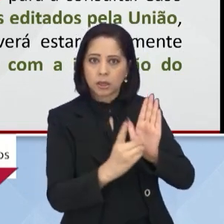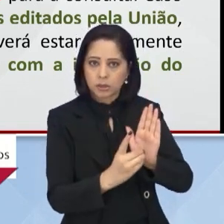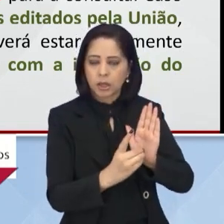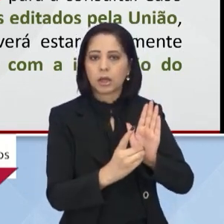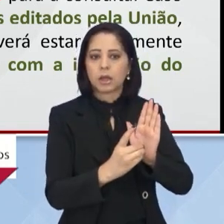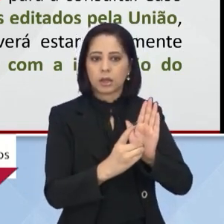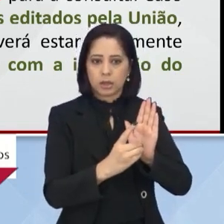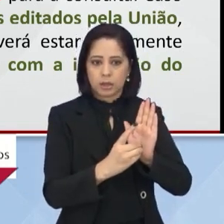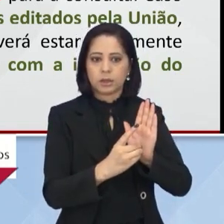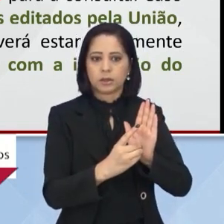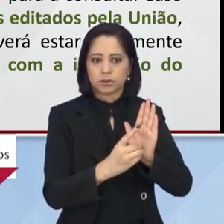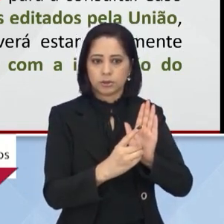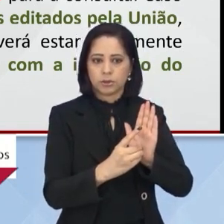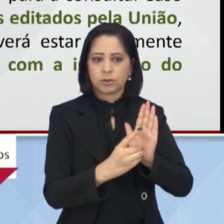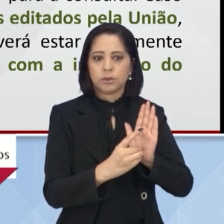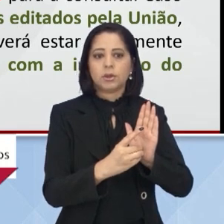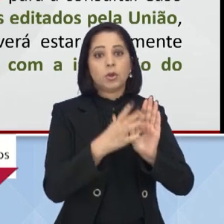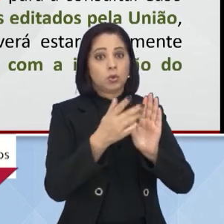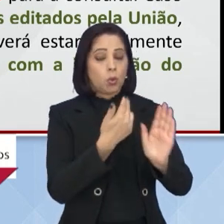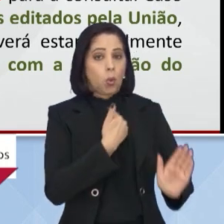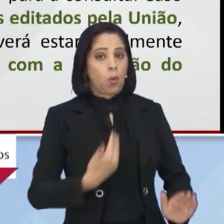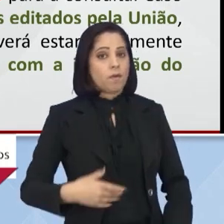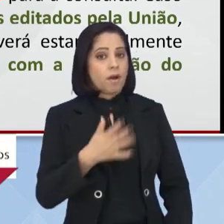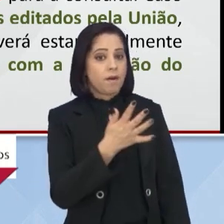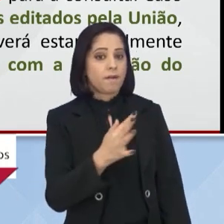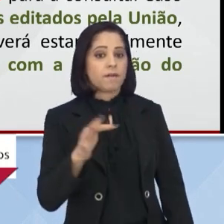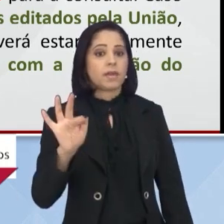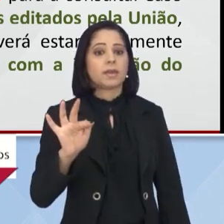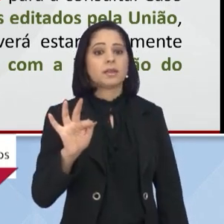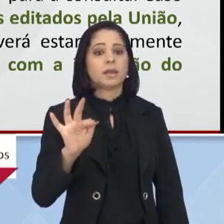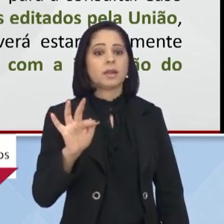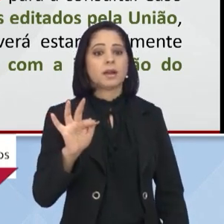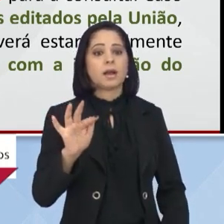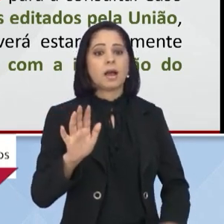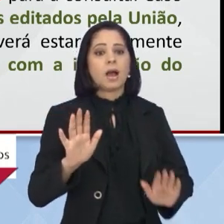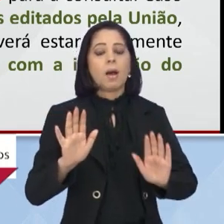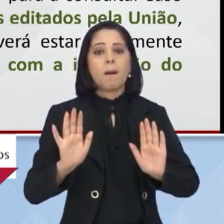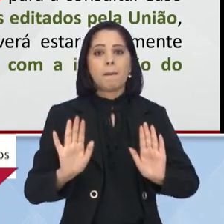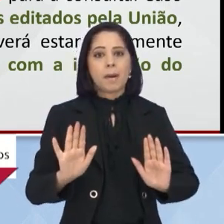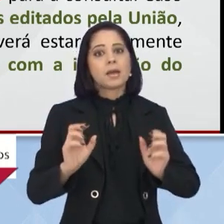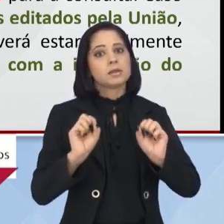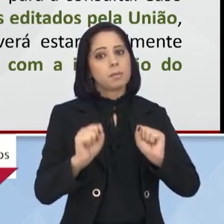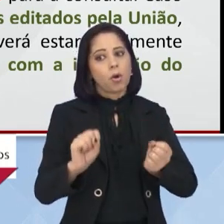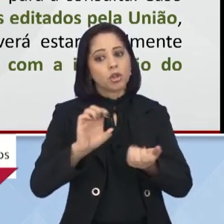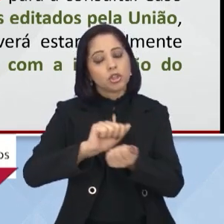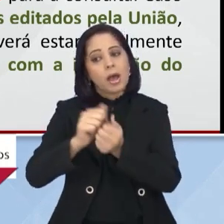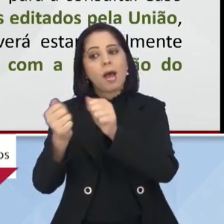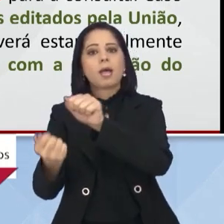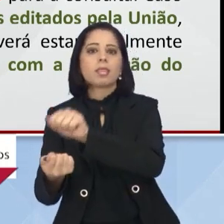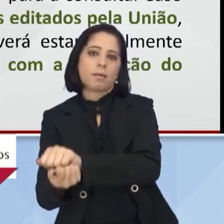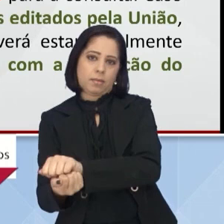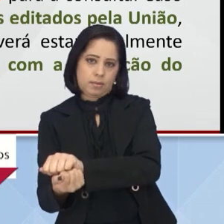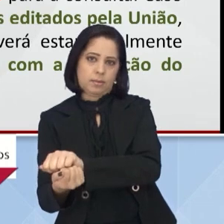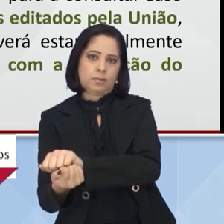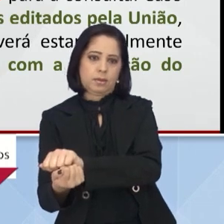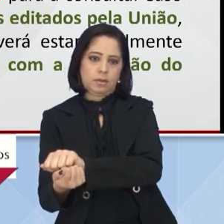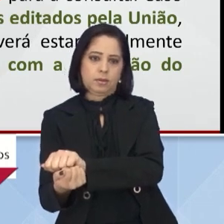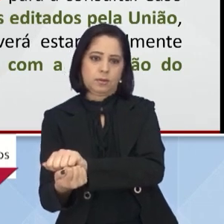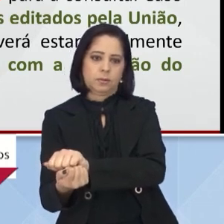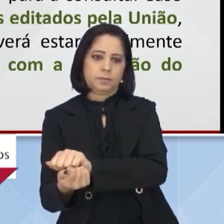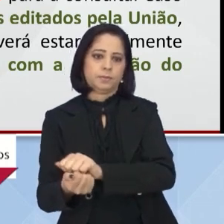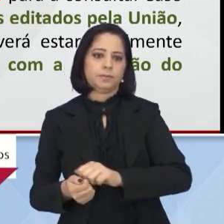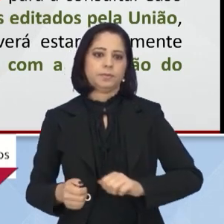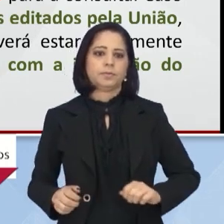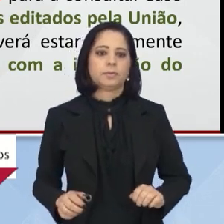órgão federal que é uma faculdade que a lei dá eh usassem ele como exemplo mas adaptasse a sua realidade local certo e